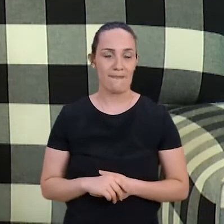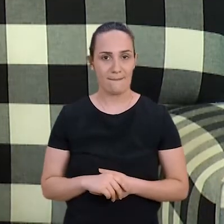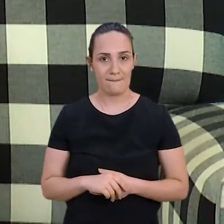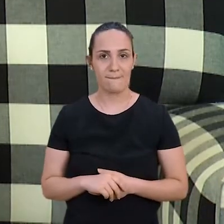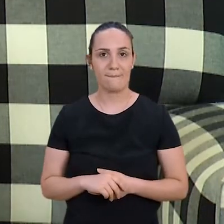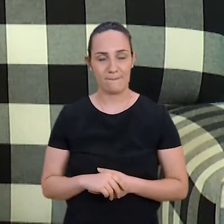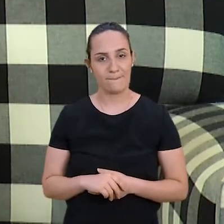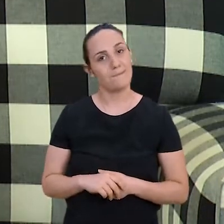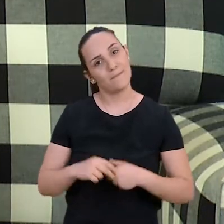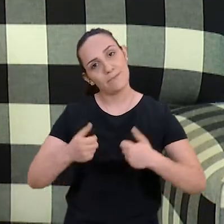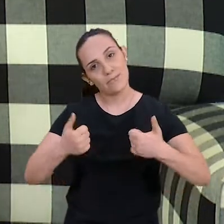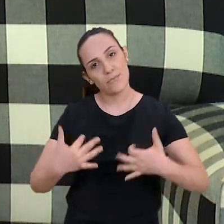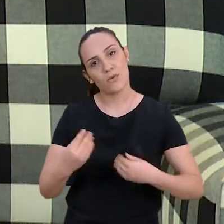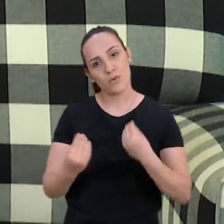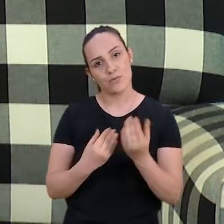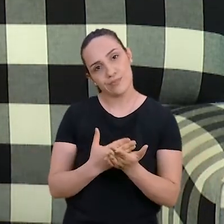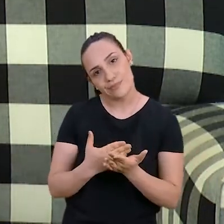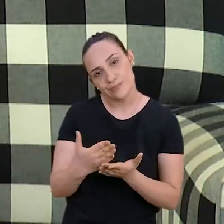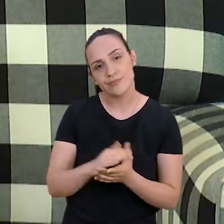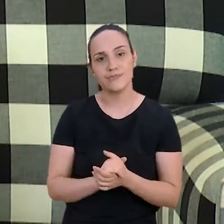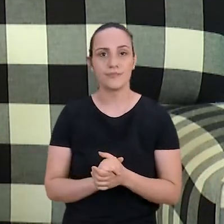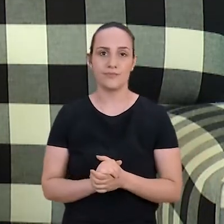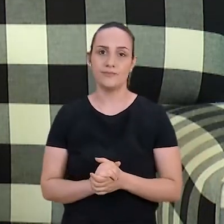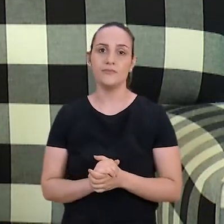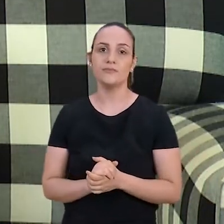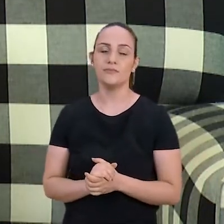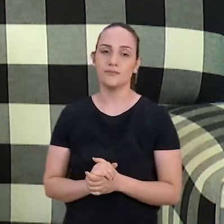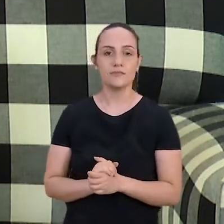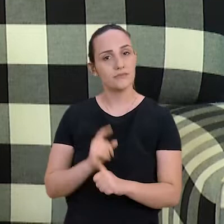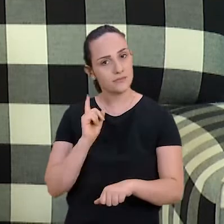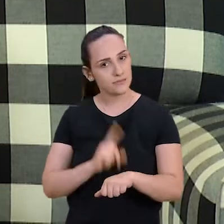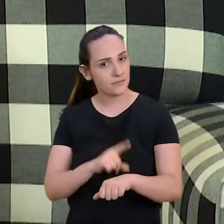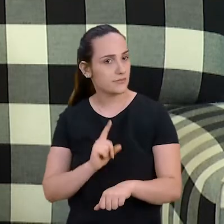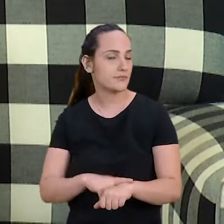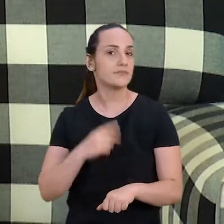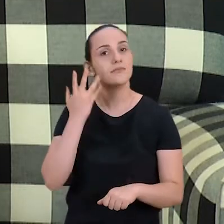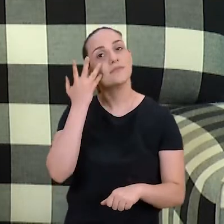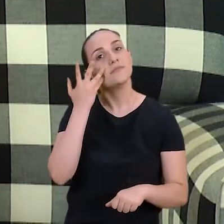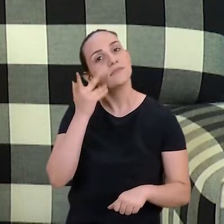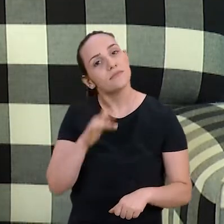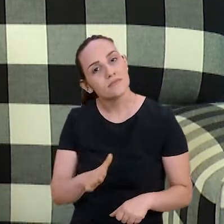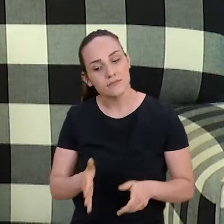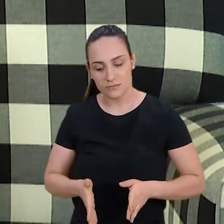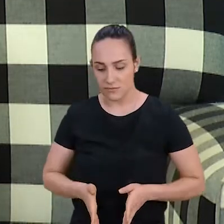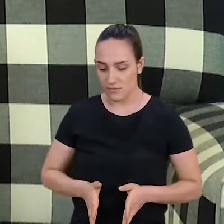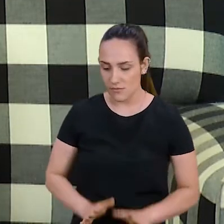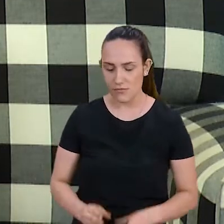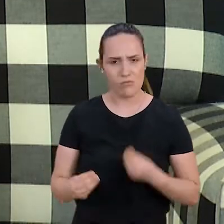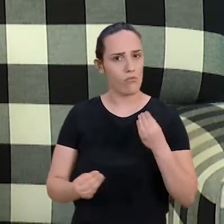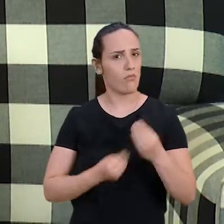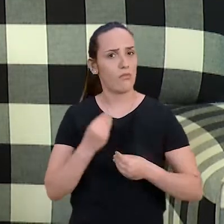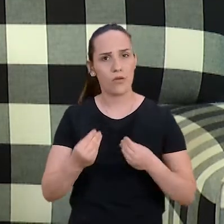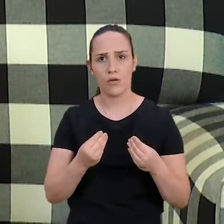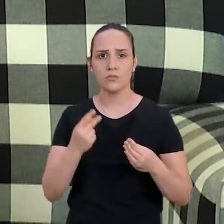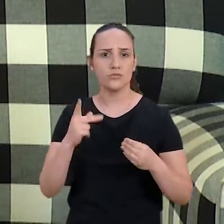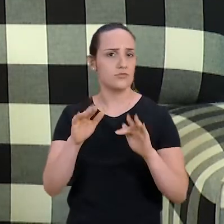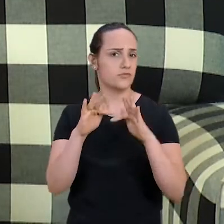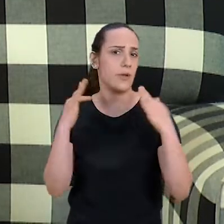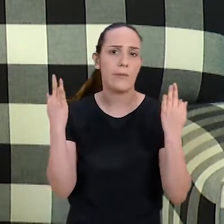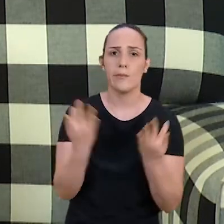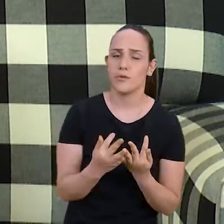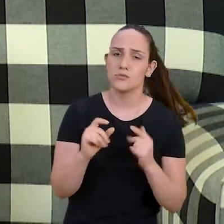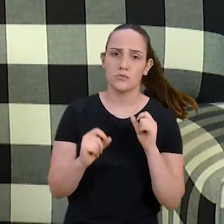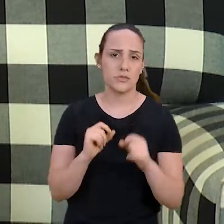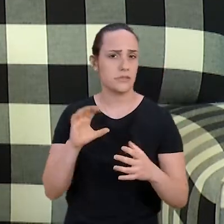como é que foi o começo, né? A partir do momento que a criança nasce, tem todo esse impacto, como é que foi para sua família, como é